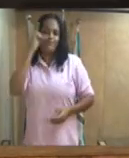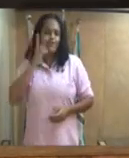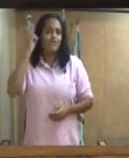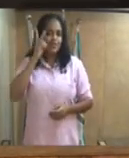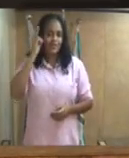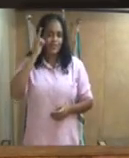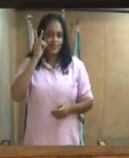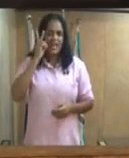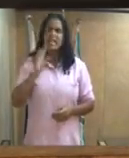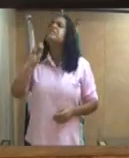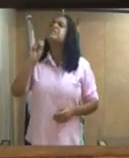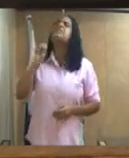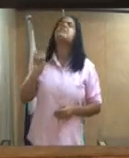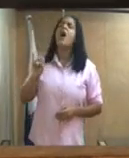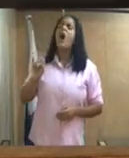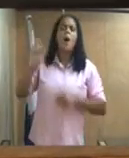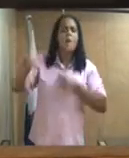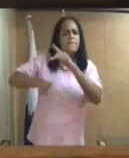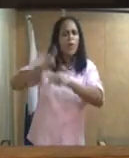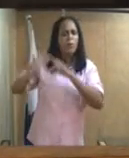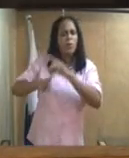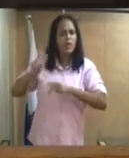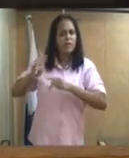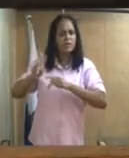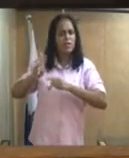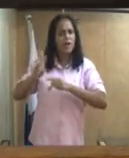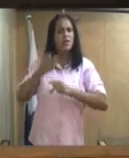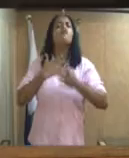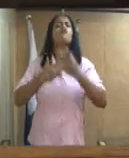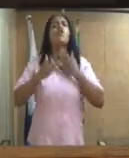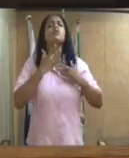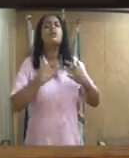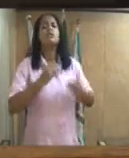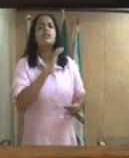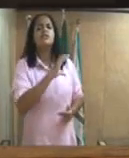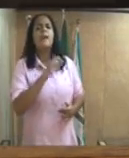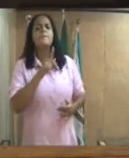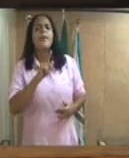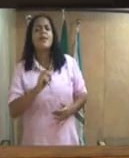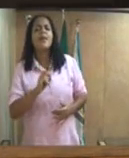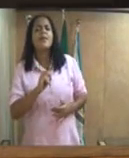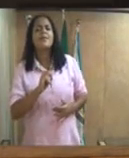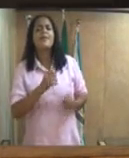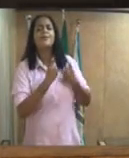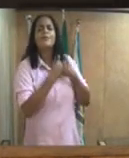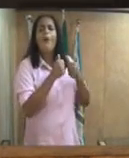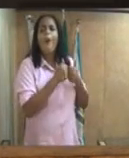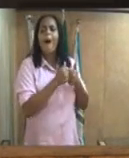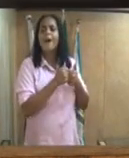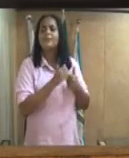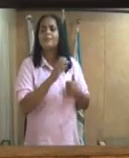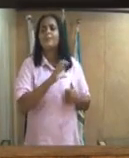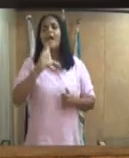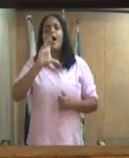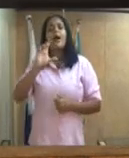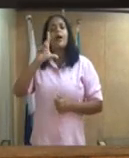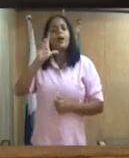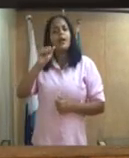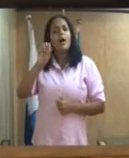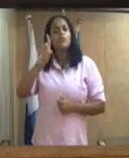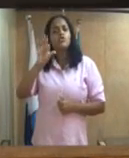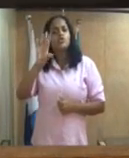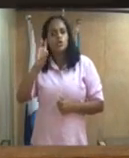população deseja uma CPI do transporte público, eu tenho certeza, vereador Cláudio Tomás,